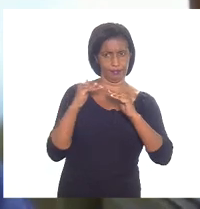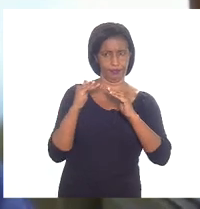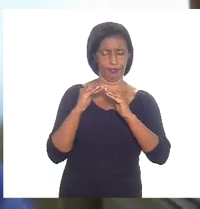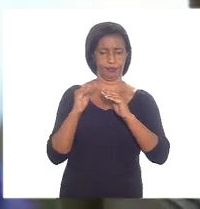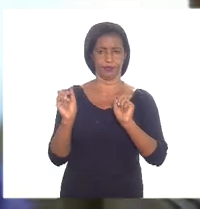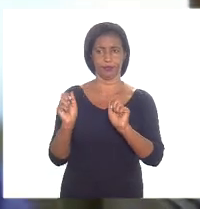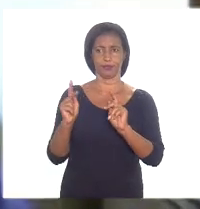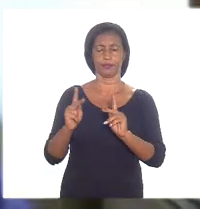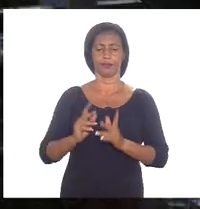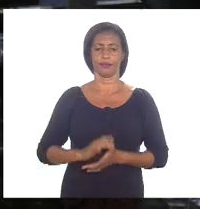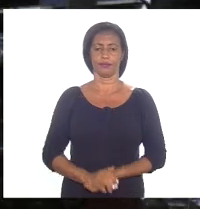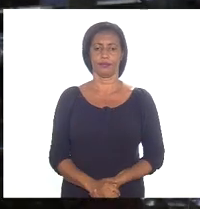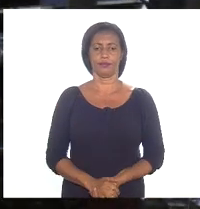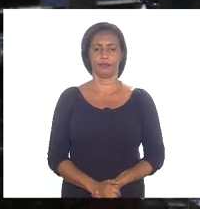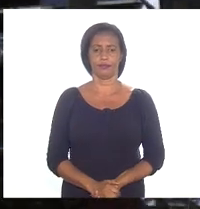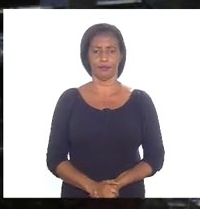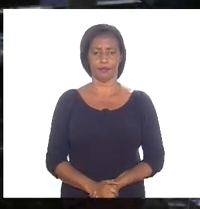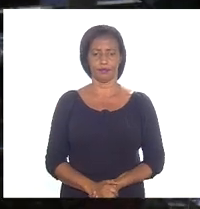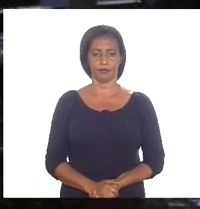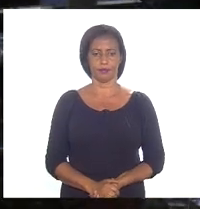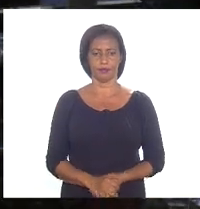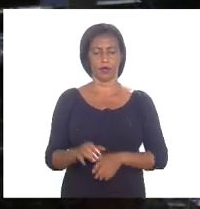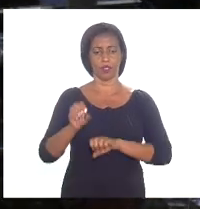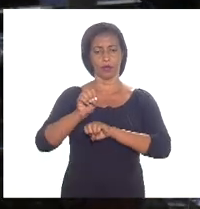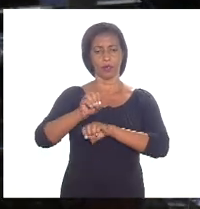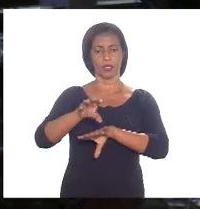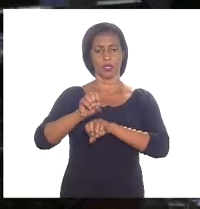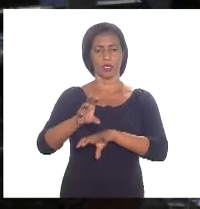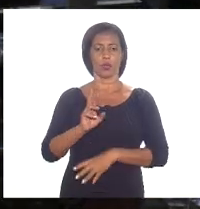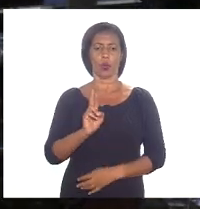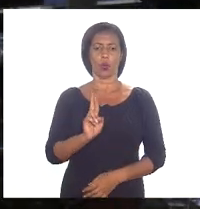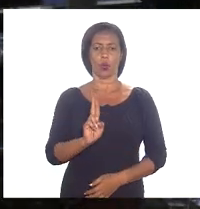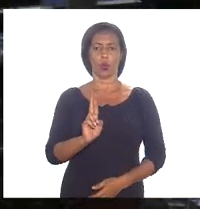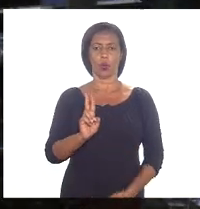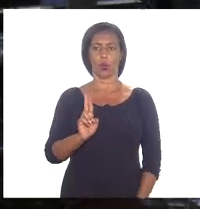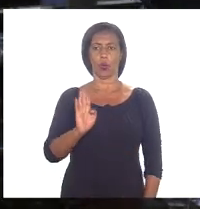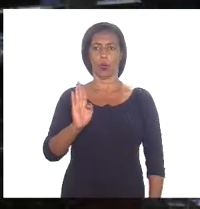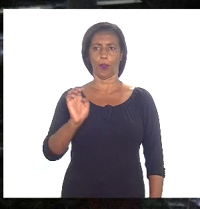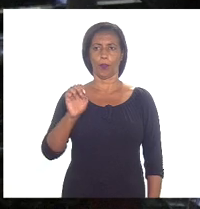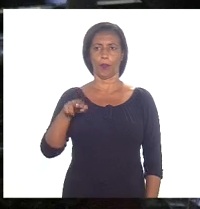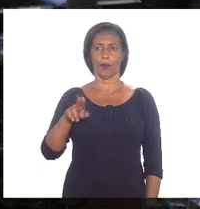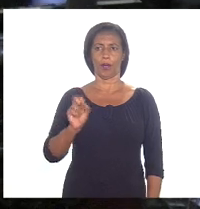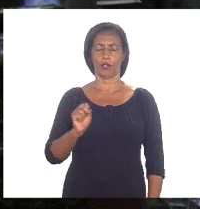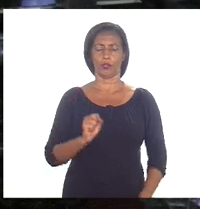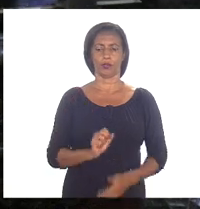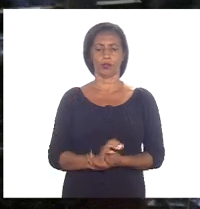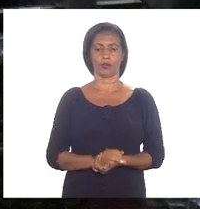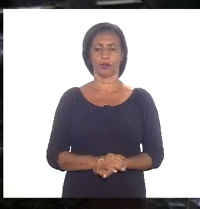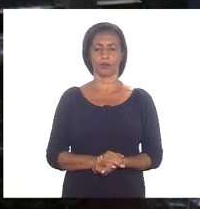Ok. Pela Comissão de Educação, deputado Rubens Montempo.